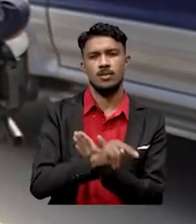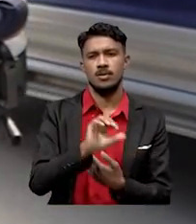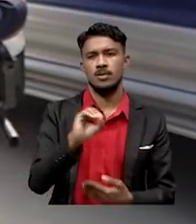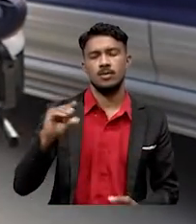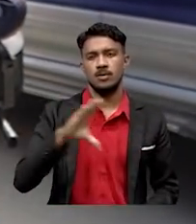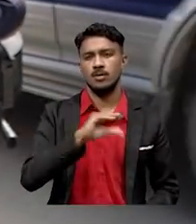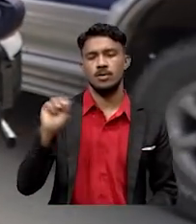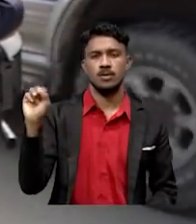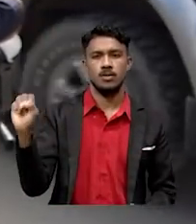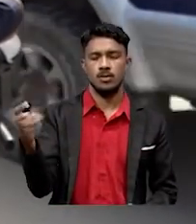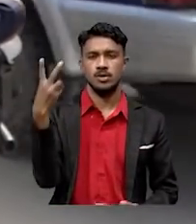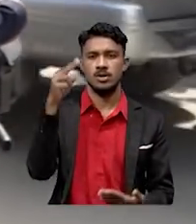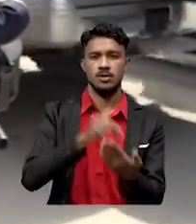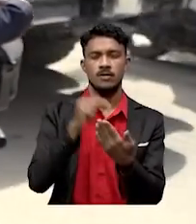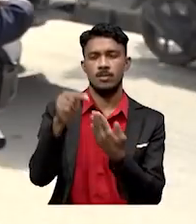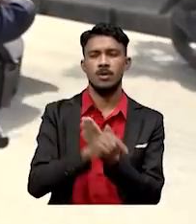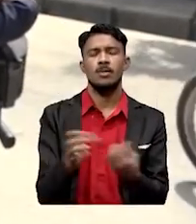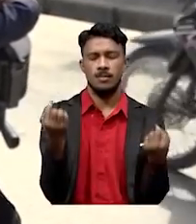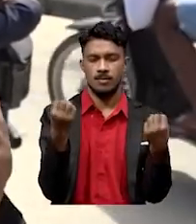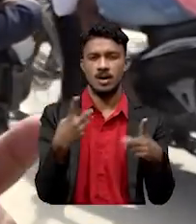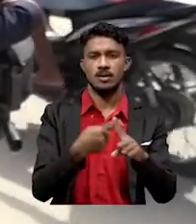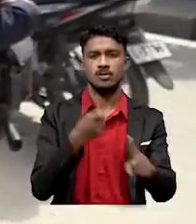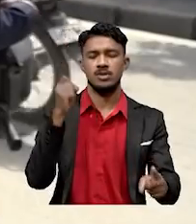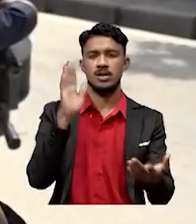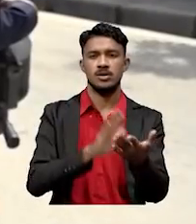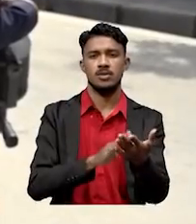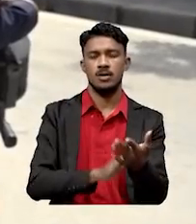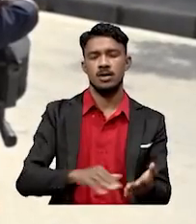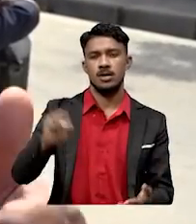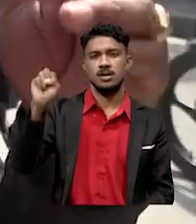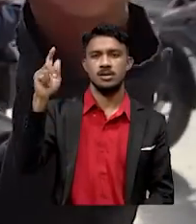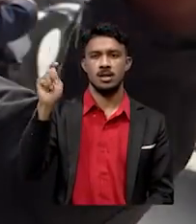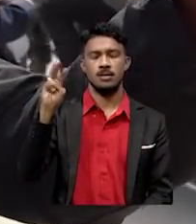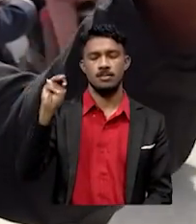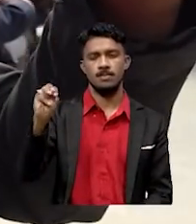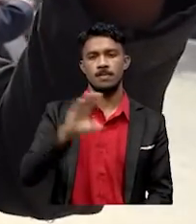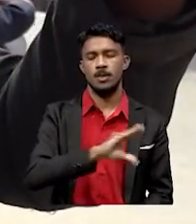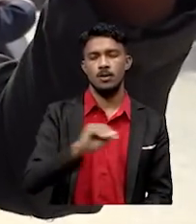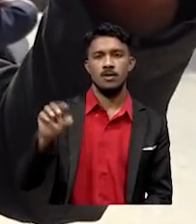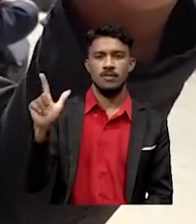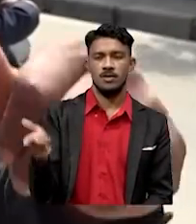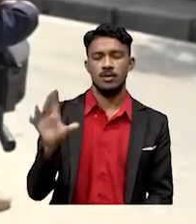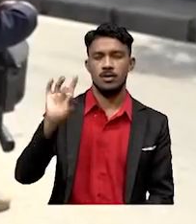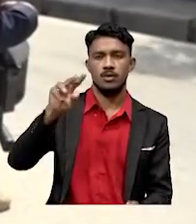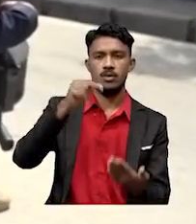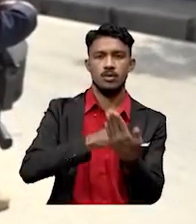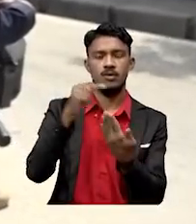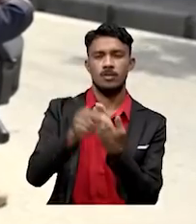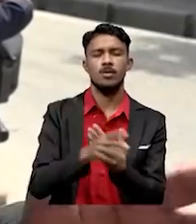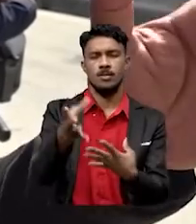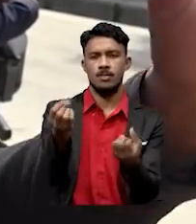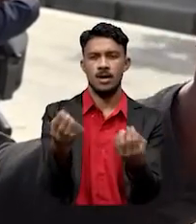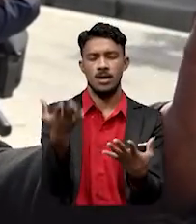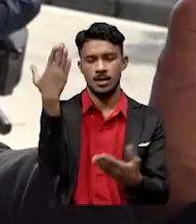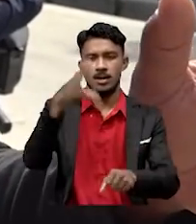balu baracliu usi 28 de usi STM ou 28 de novembro. Oin começa barak na cara usi namba.